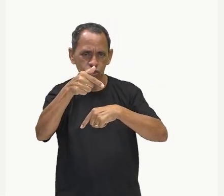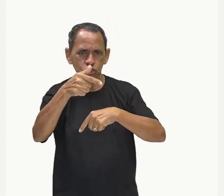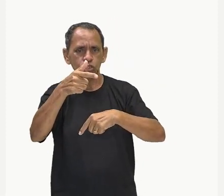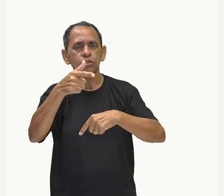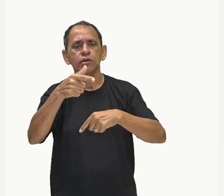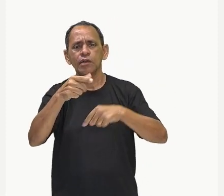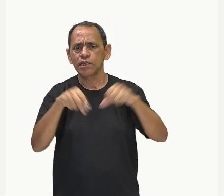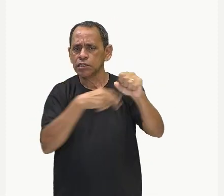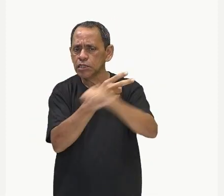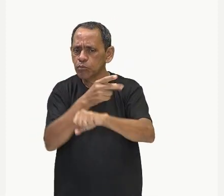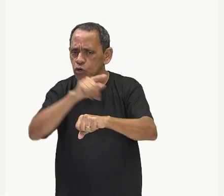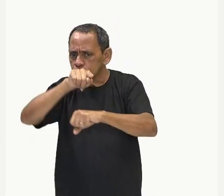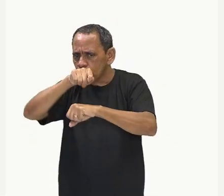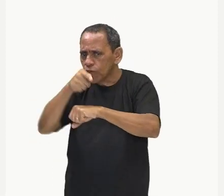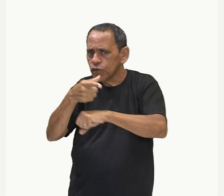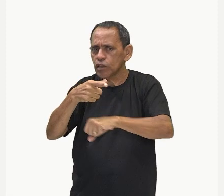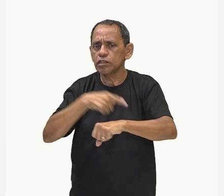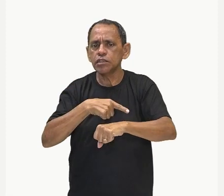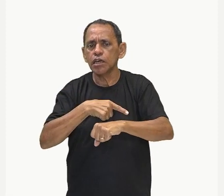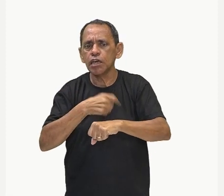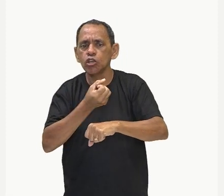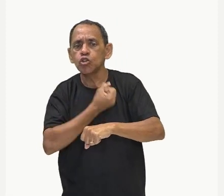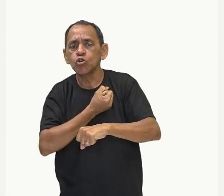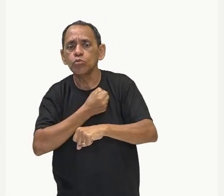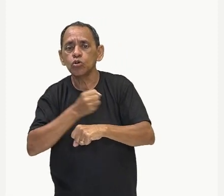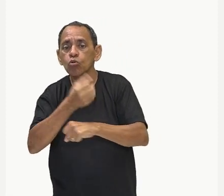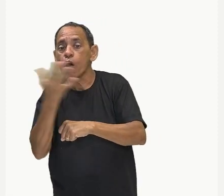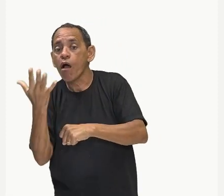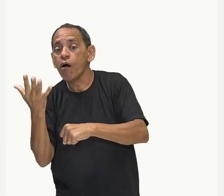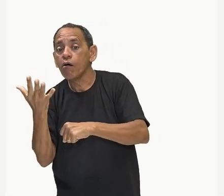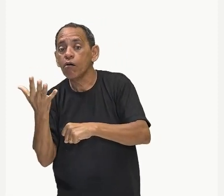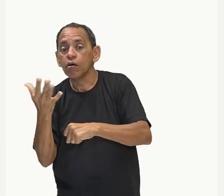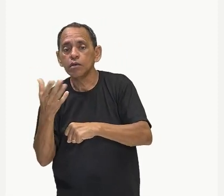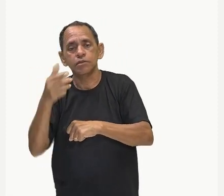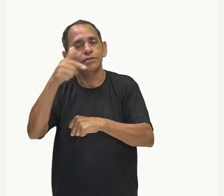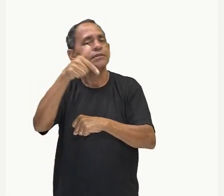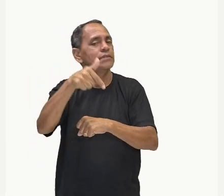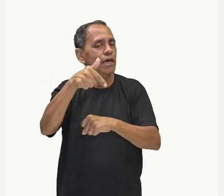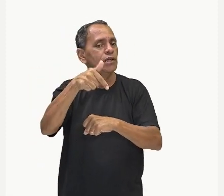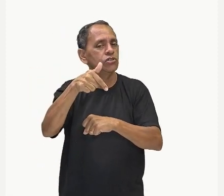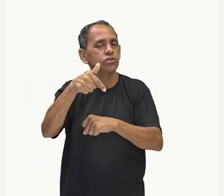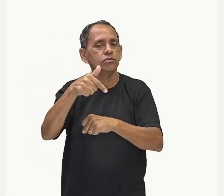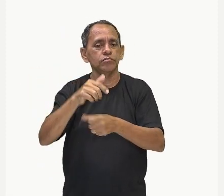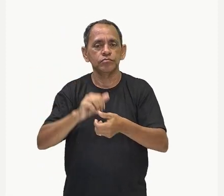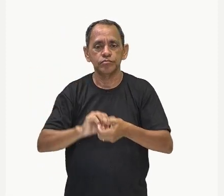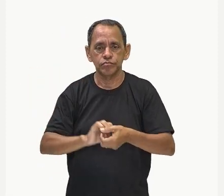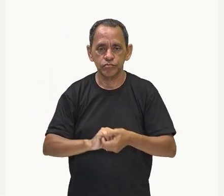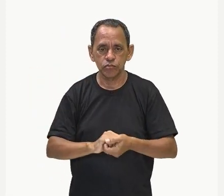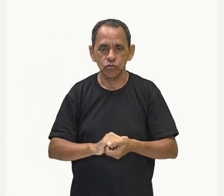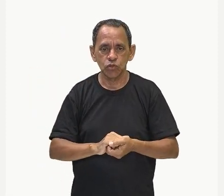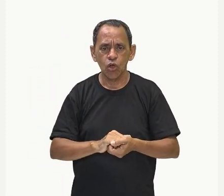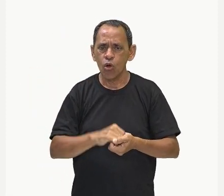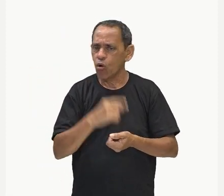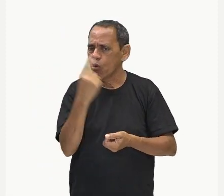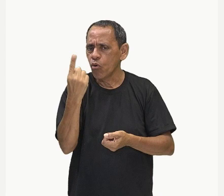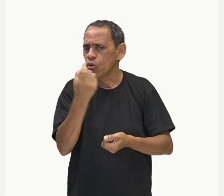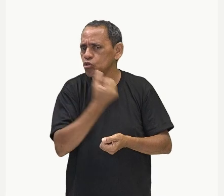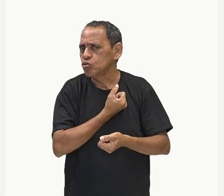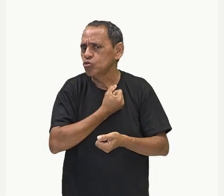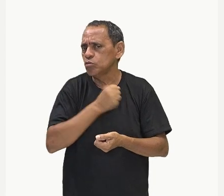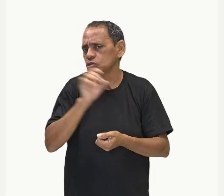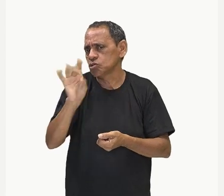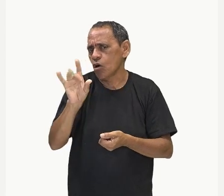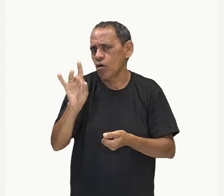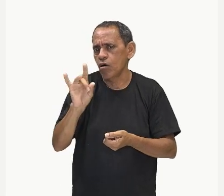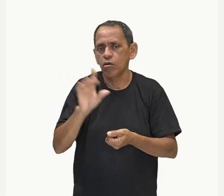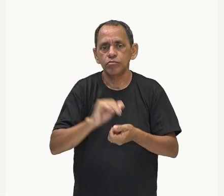o 7. Então, eu só tenho um número. Se eu só tenho um número, eu só vou completar com um